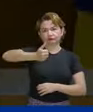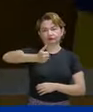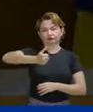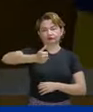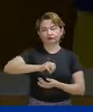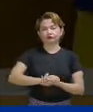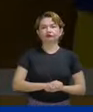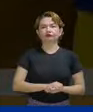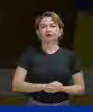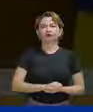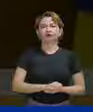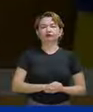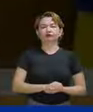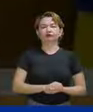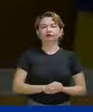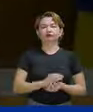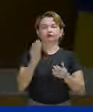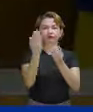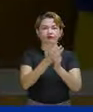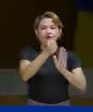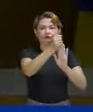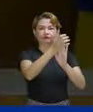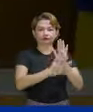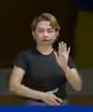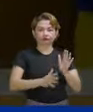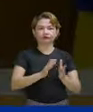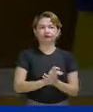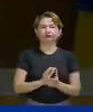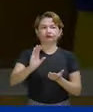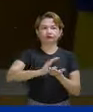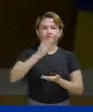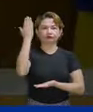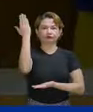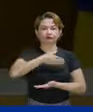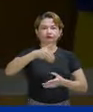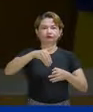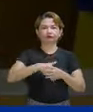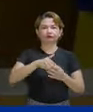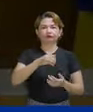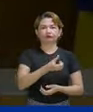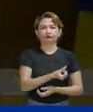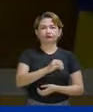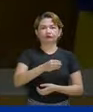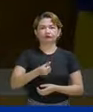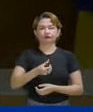plano os embargos de declaração na prestação de contas eleitorais número